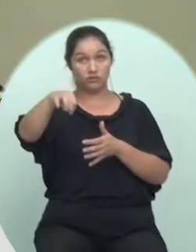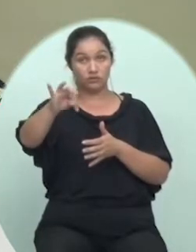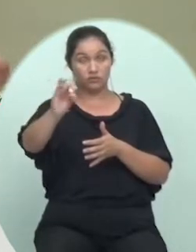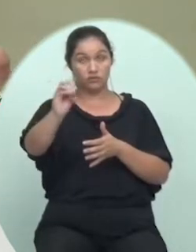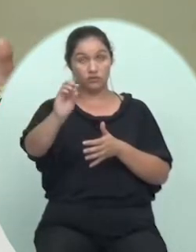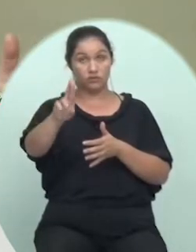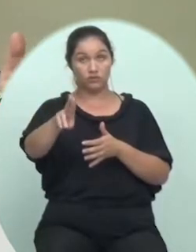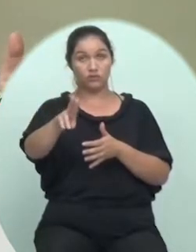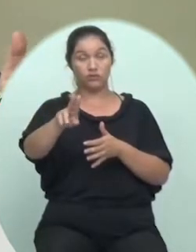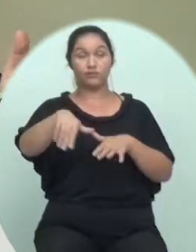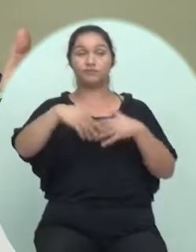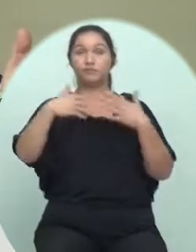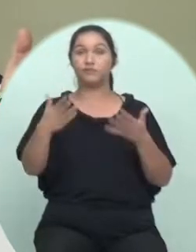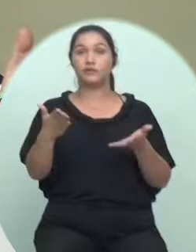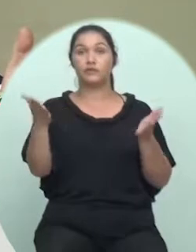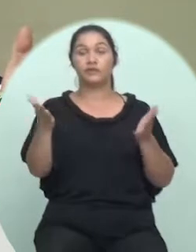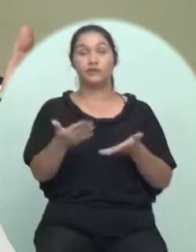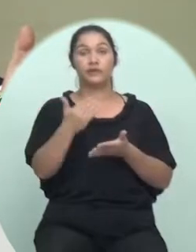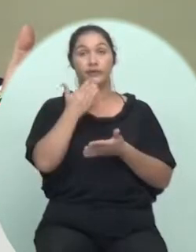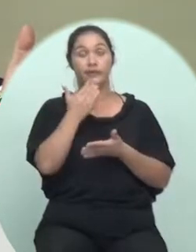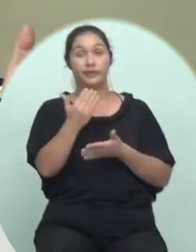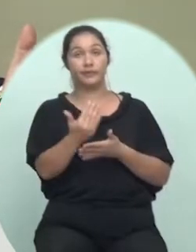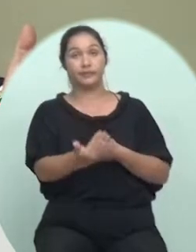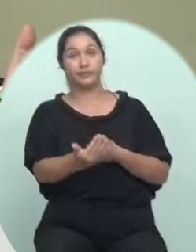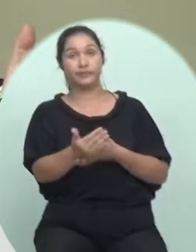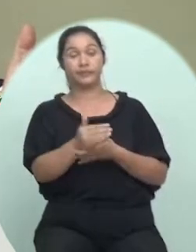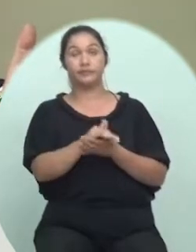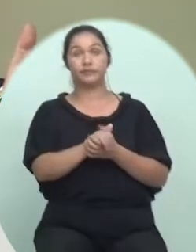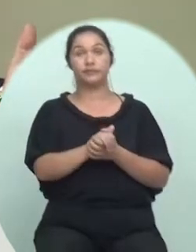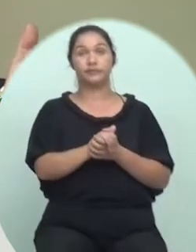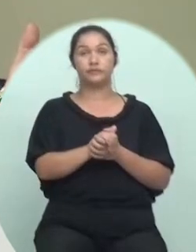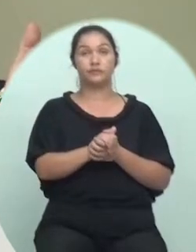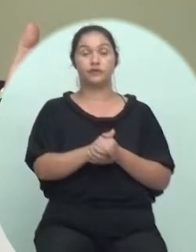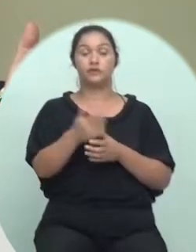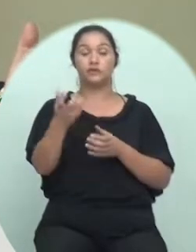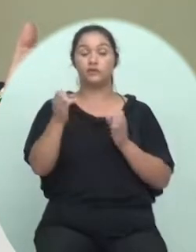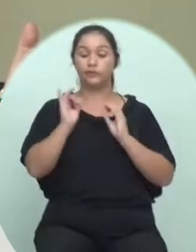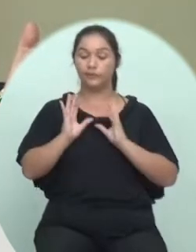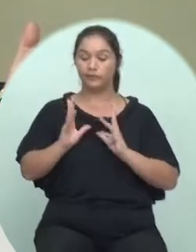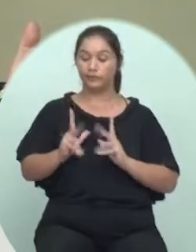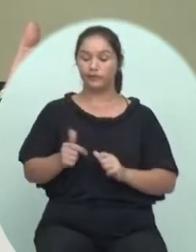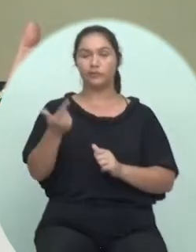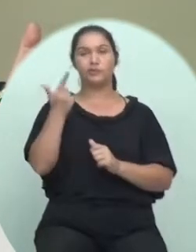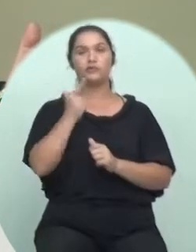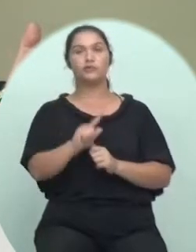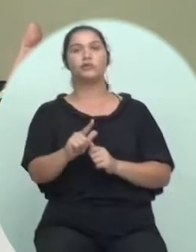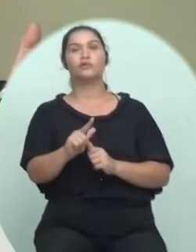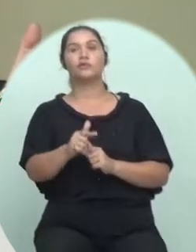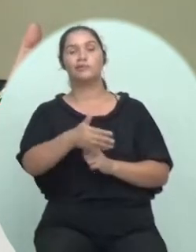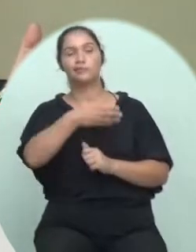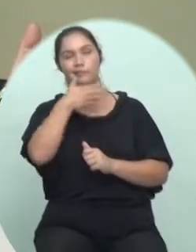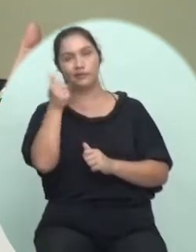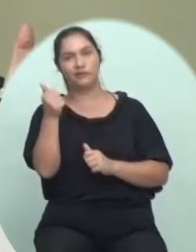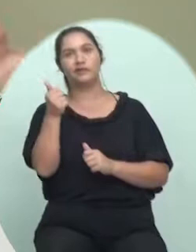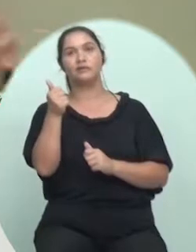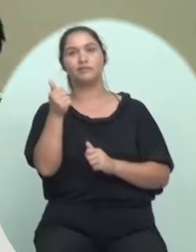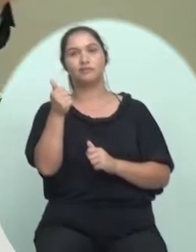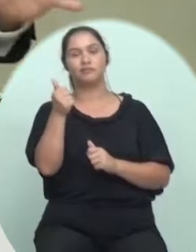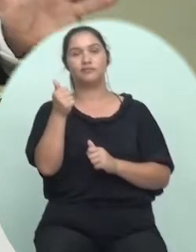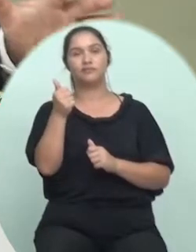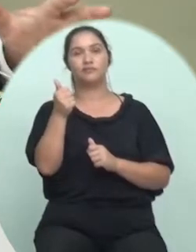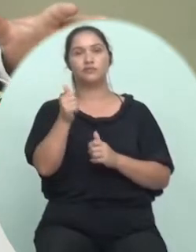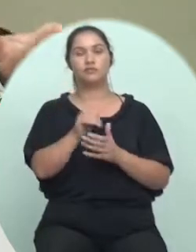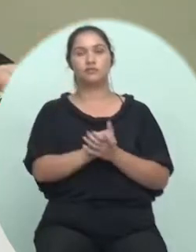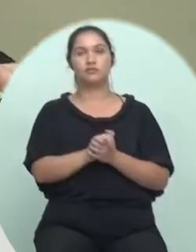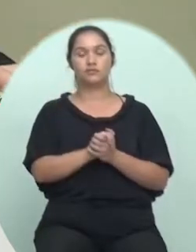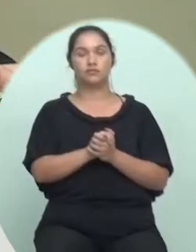d'água. Então, sabendo que agora pode pegar a máquina novamente, ir lá e limpar, realmente vai ficar um serviço bem melhor, né? Daquela área